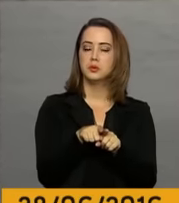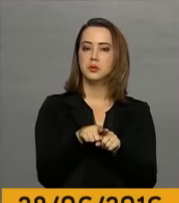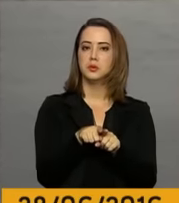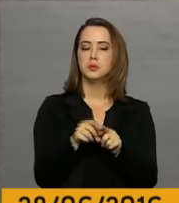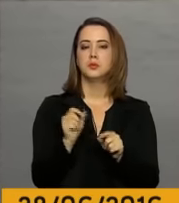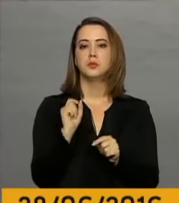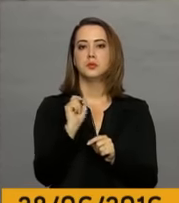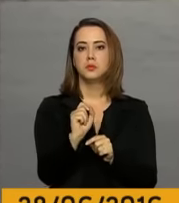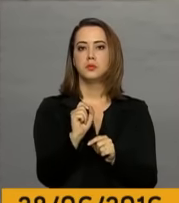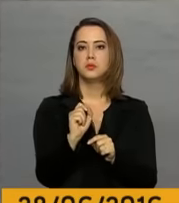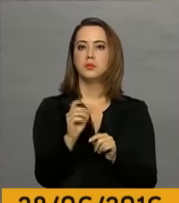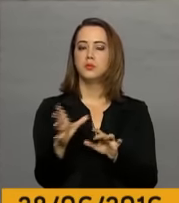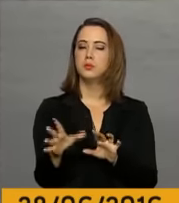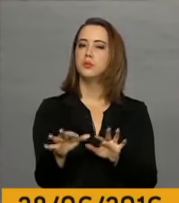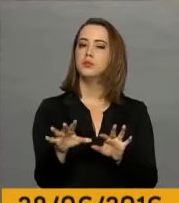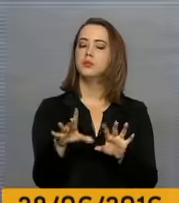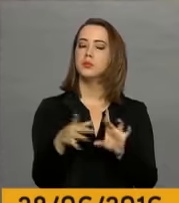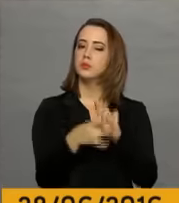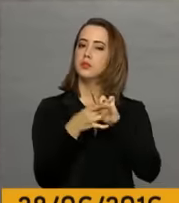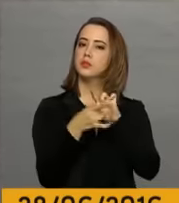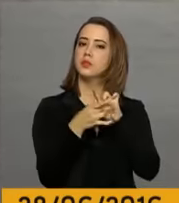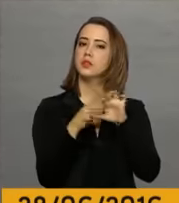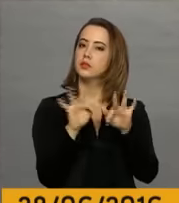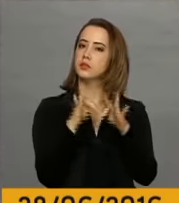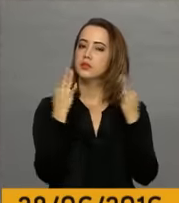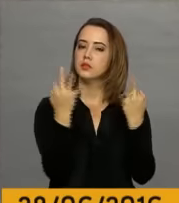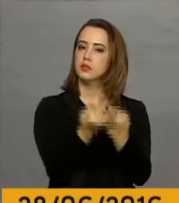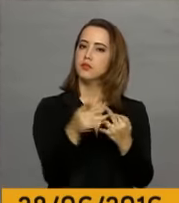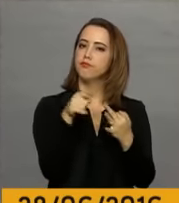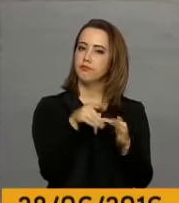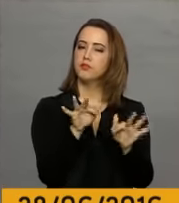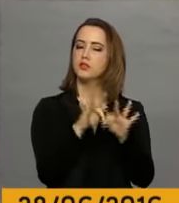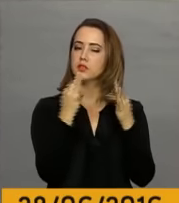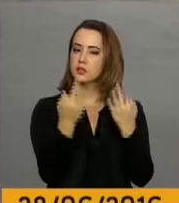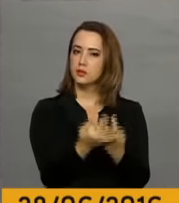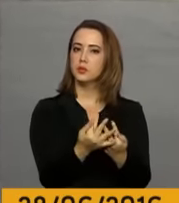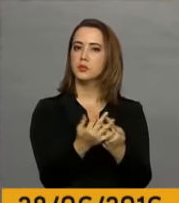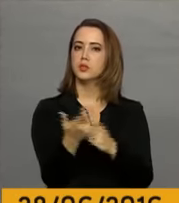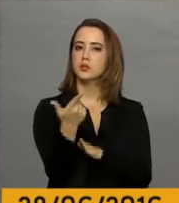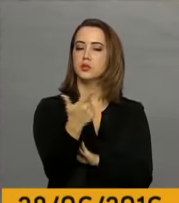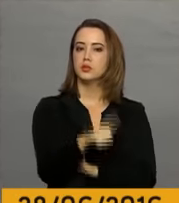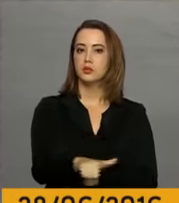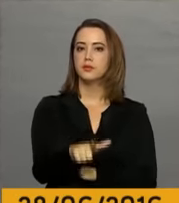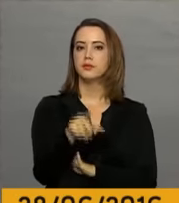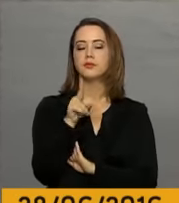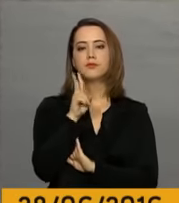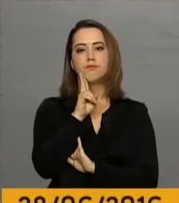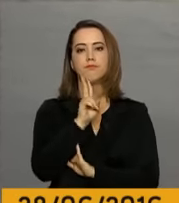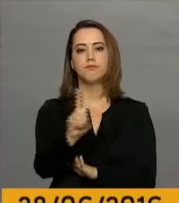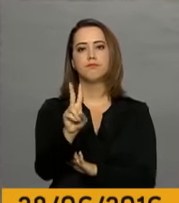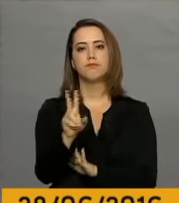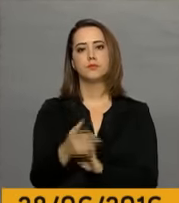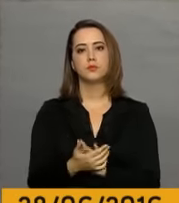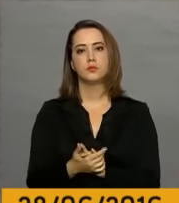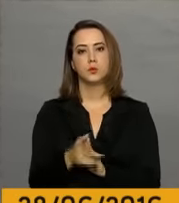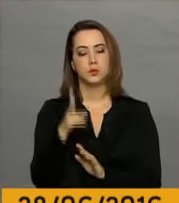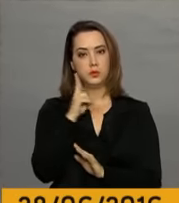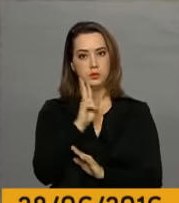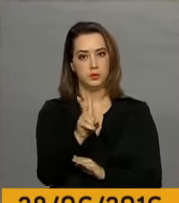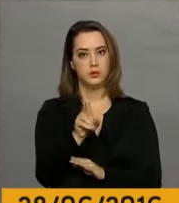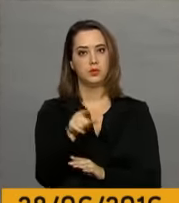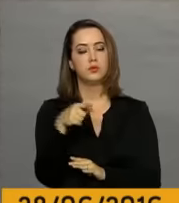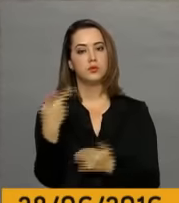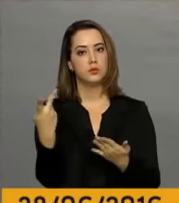consequência desta Fraternidade familiar outra verificou-se no